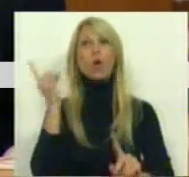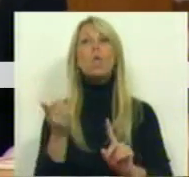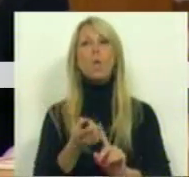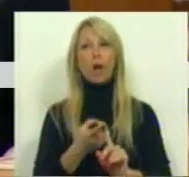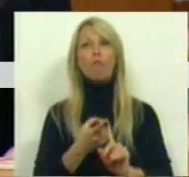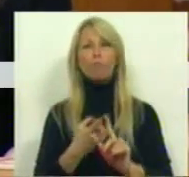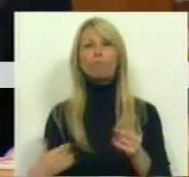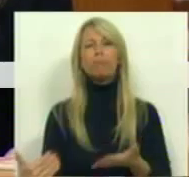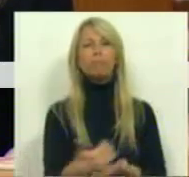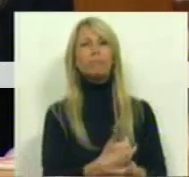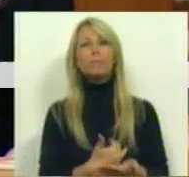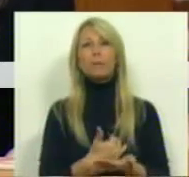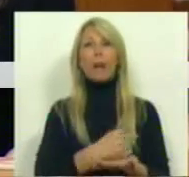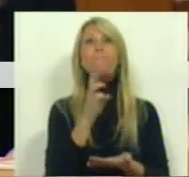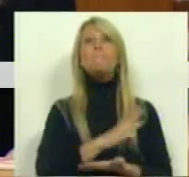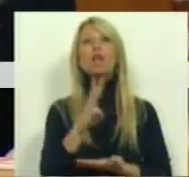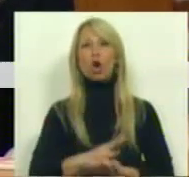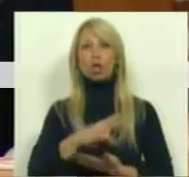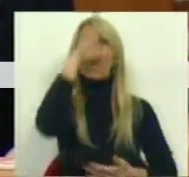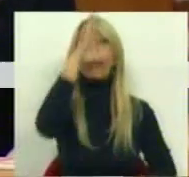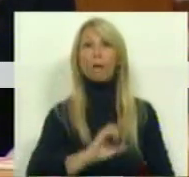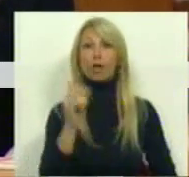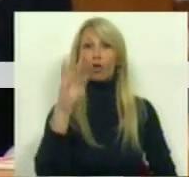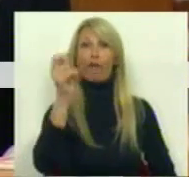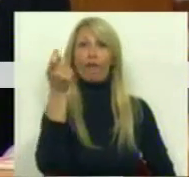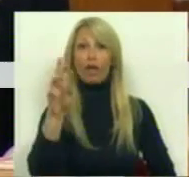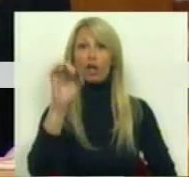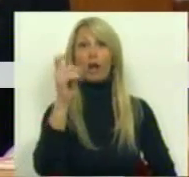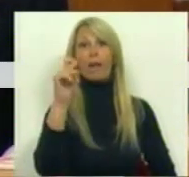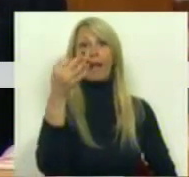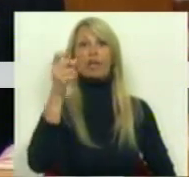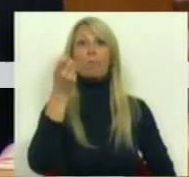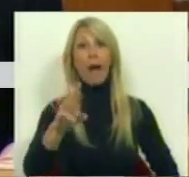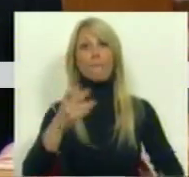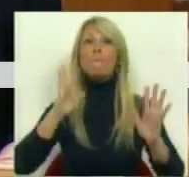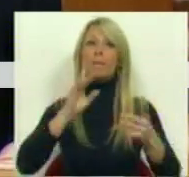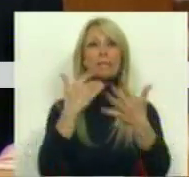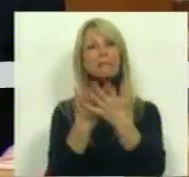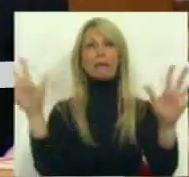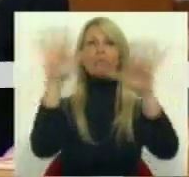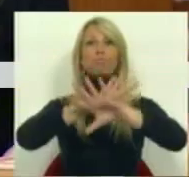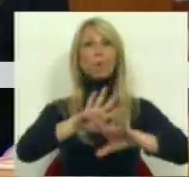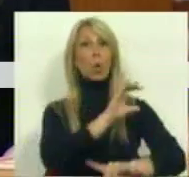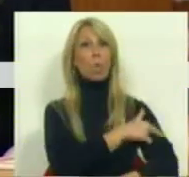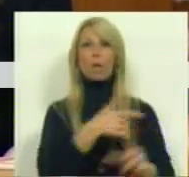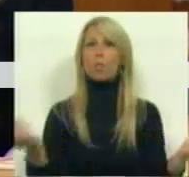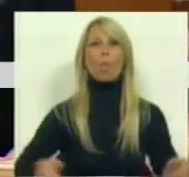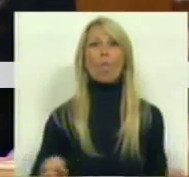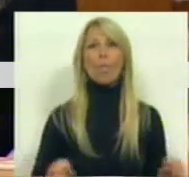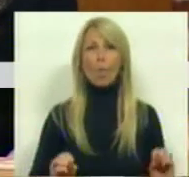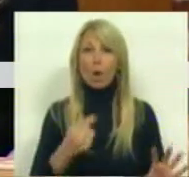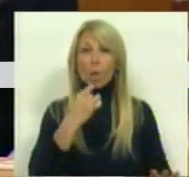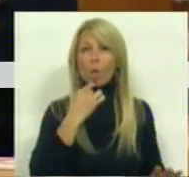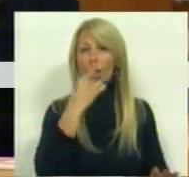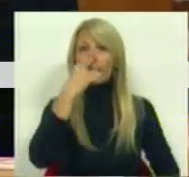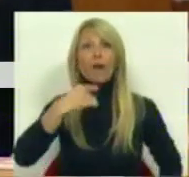os milhões que o ministro Vítor Gaspar precisa para maquilhar a sua própria incompetência e o monumental falhanço